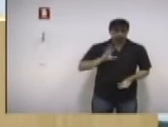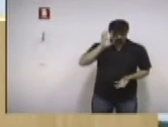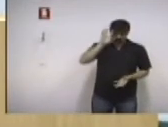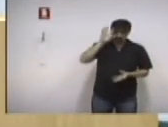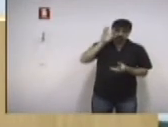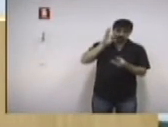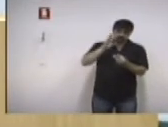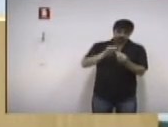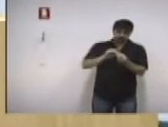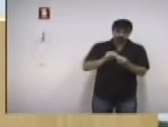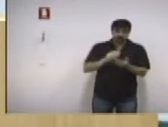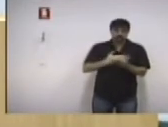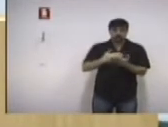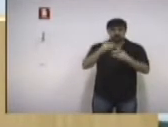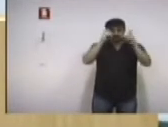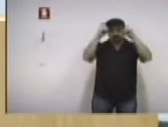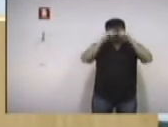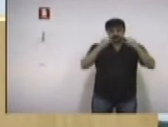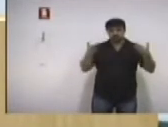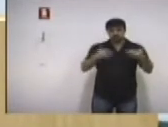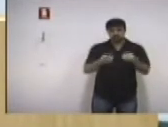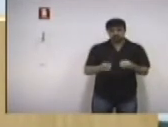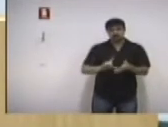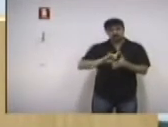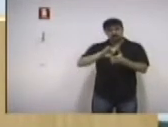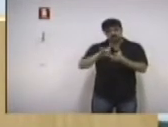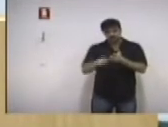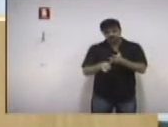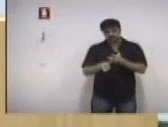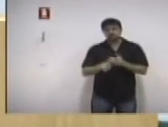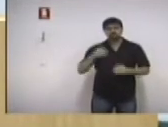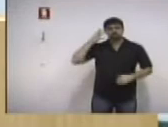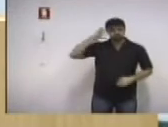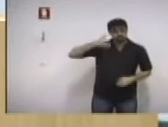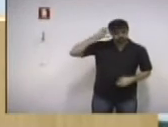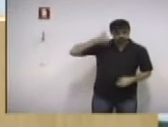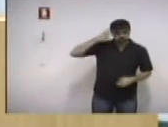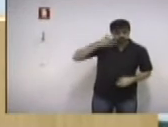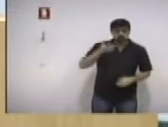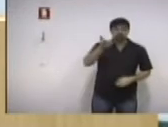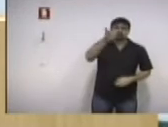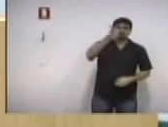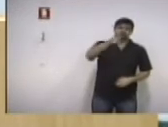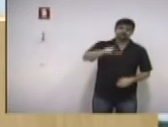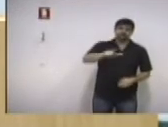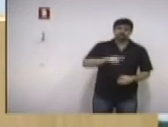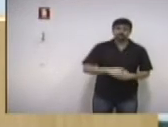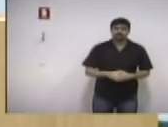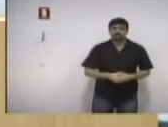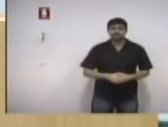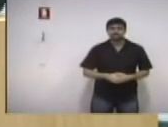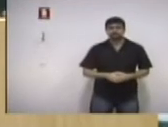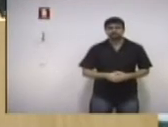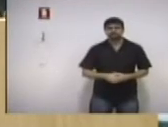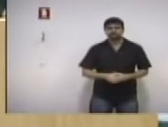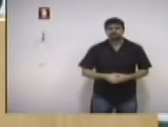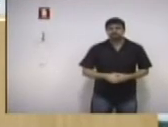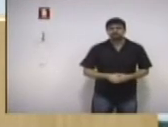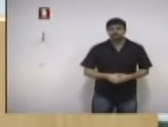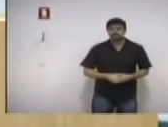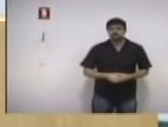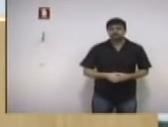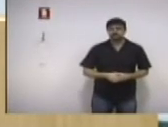palavras de início depois nós nas votações da segunda parte da hora do dia